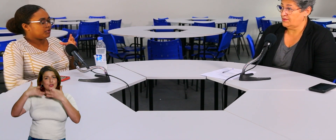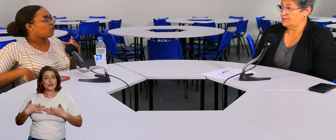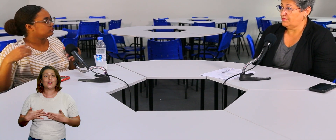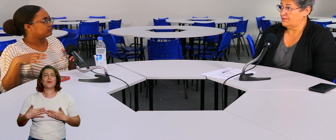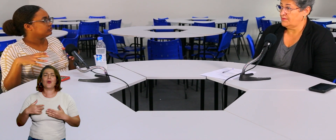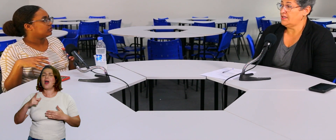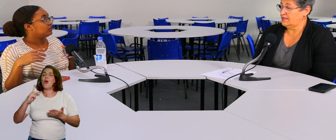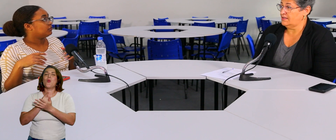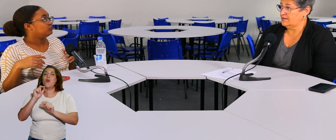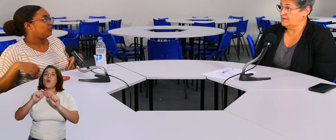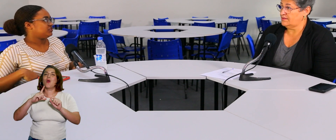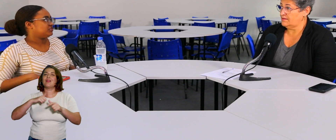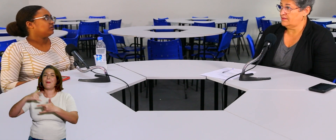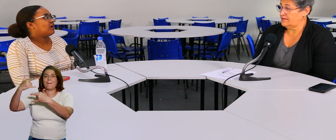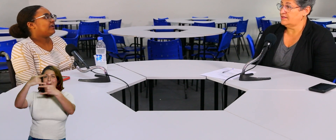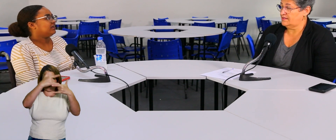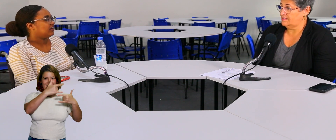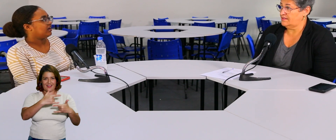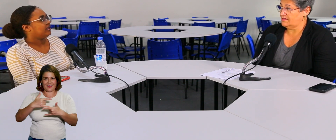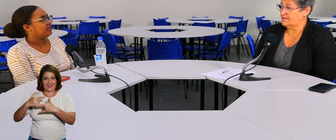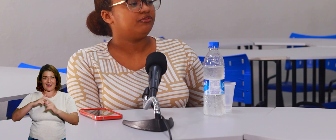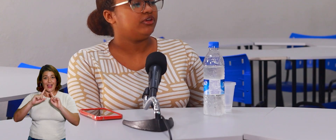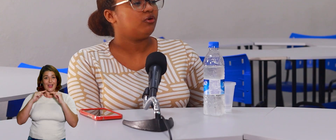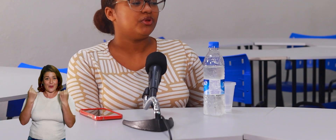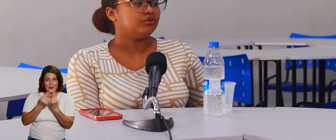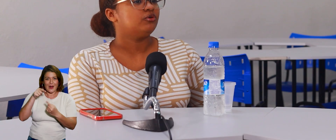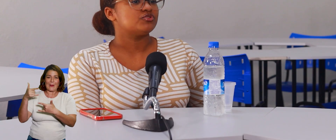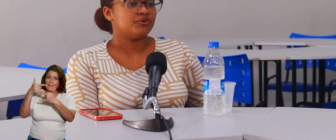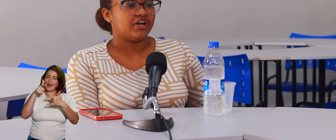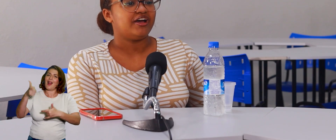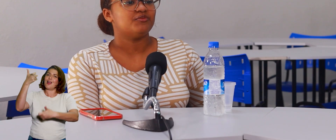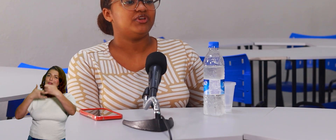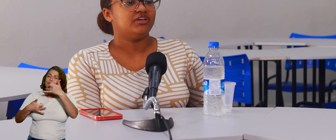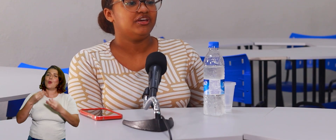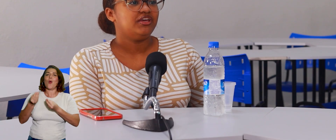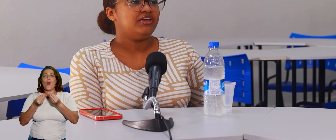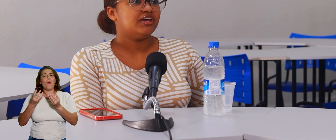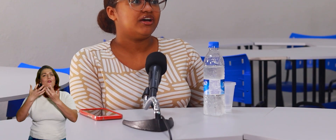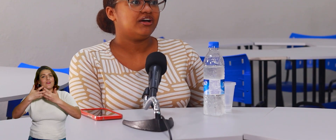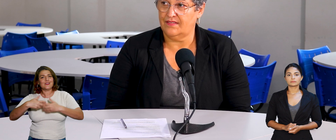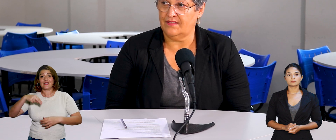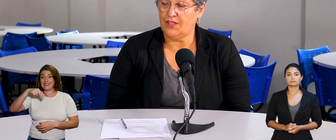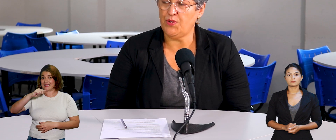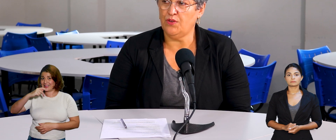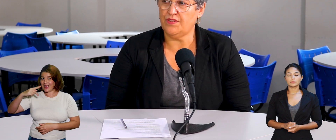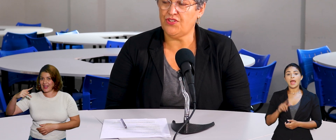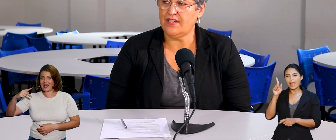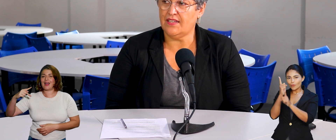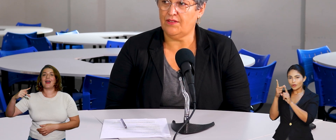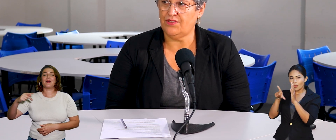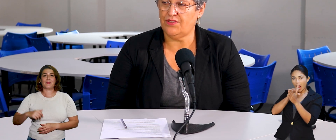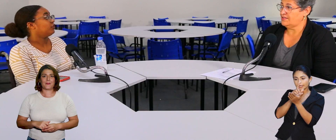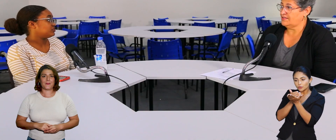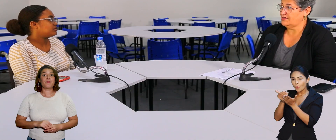teve tipo um encontro no Meet. Aí ela foi e comentou sobre o NAP, É aí um ela foi encontro falar,